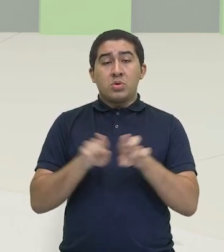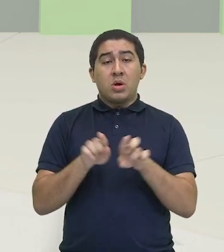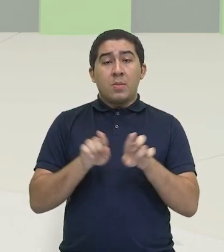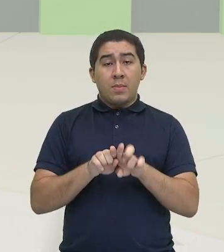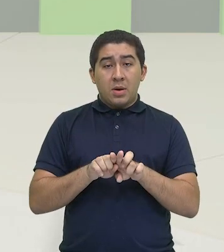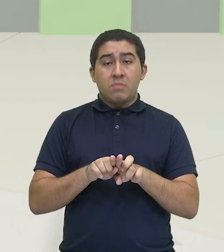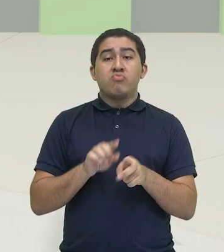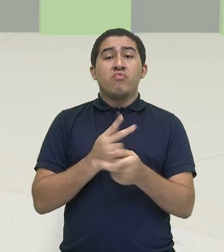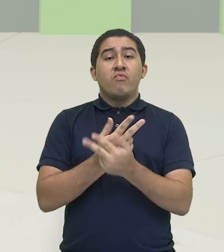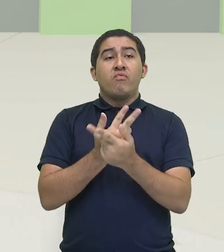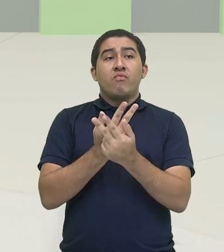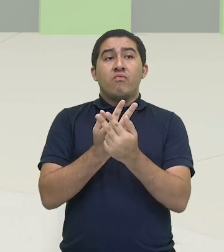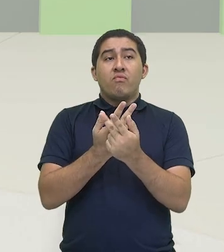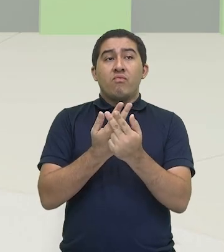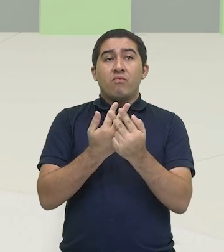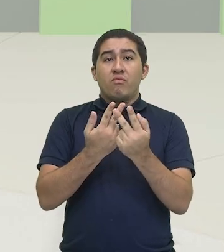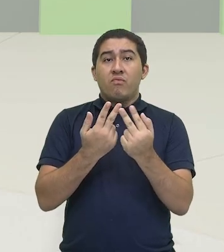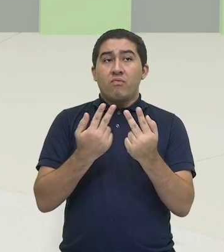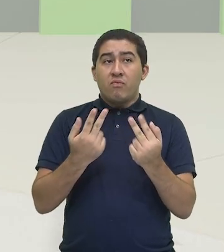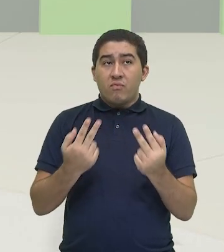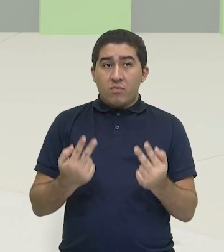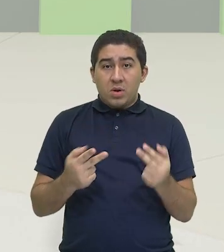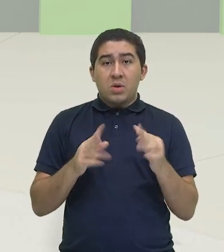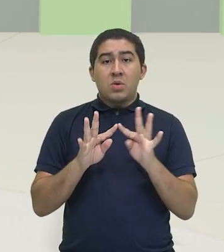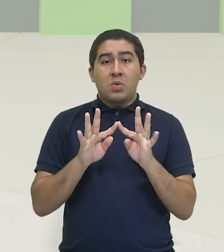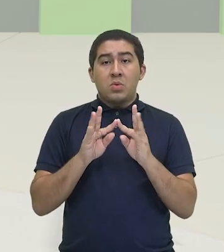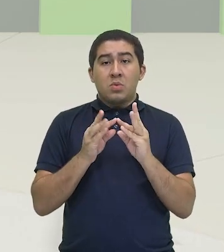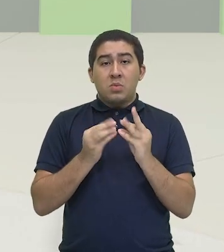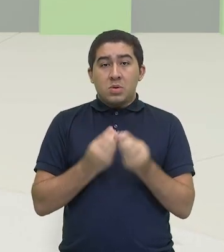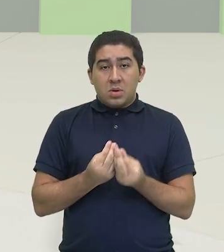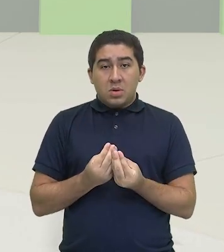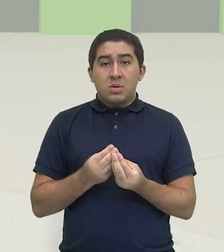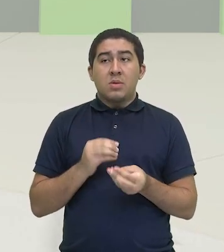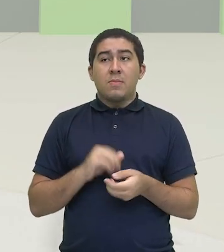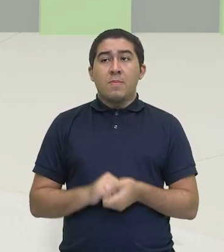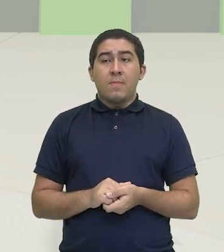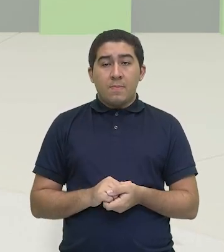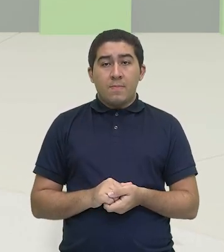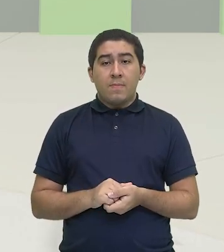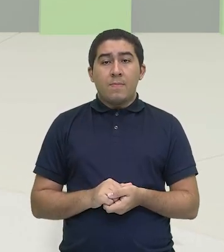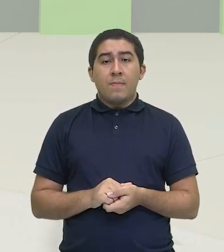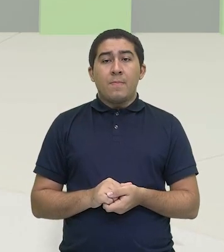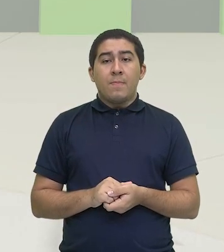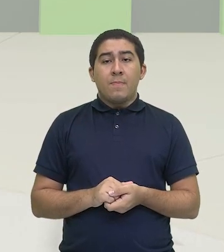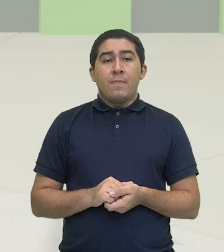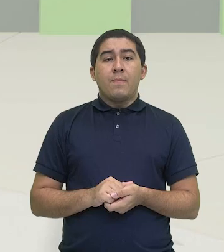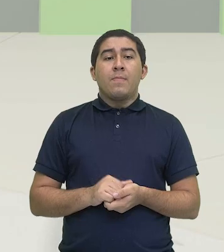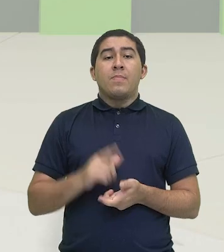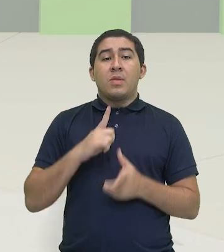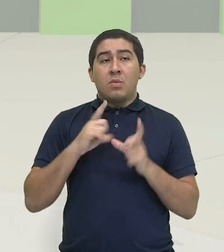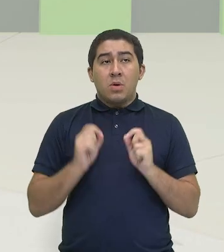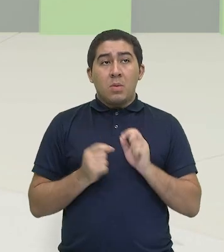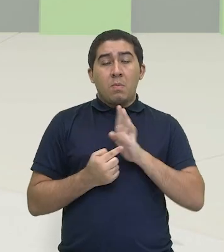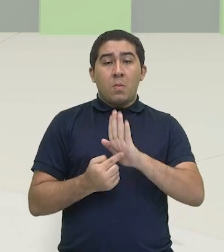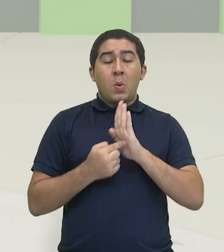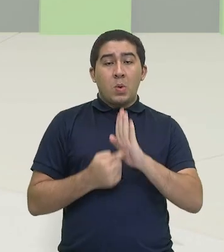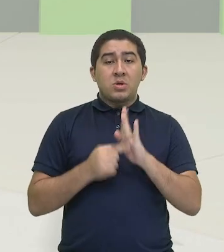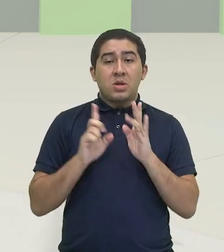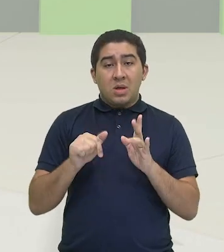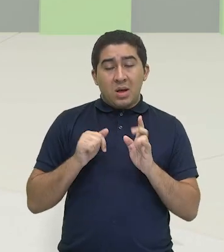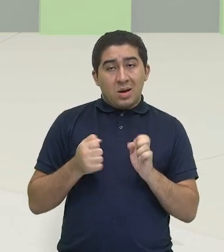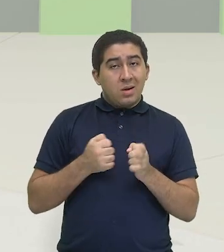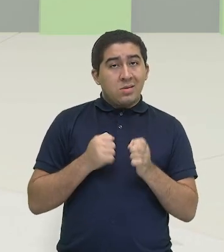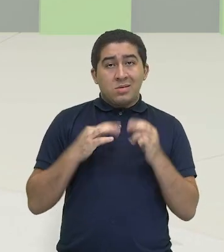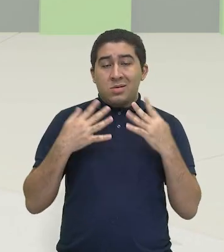E quando essas substâncias elas são expostas na natureza, esses